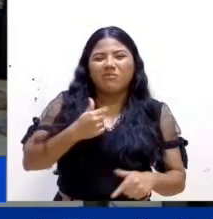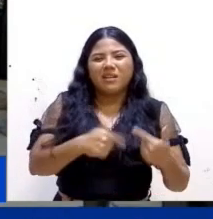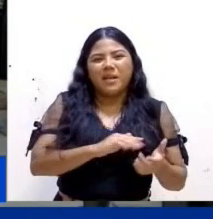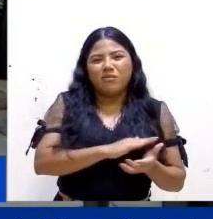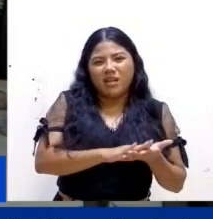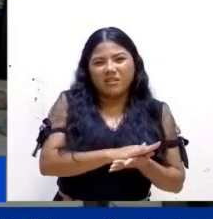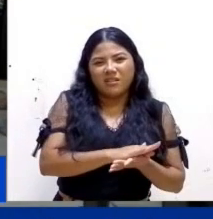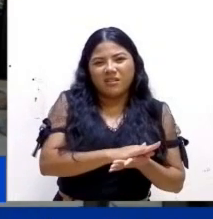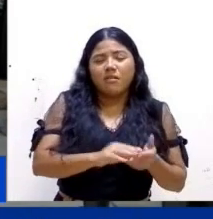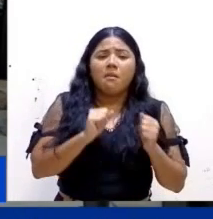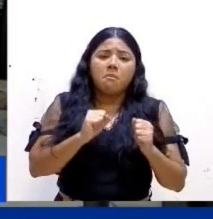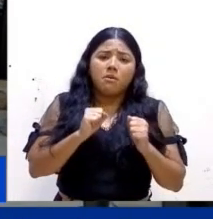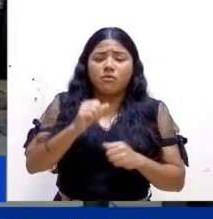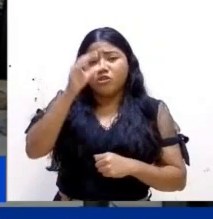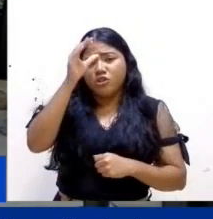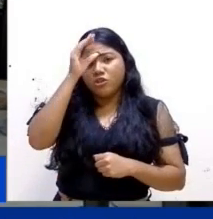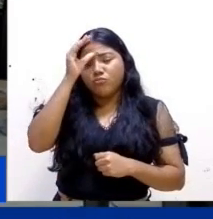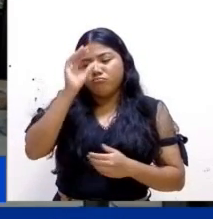E foi.